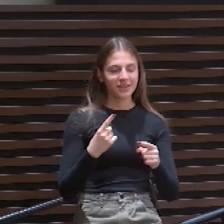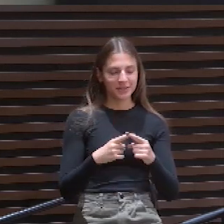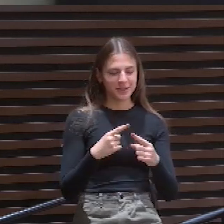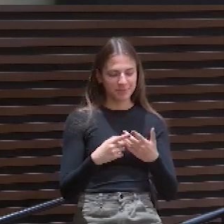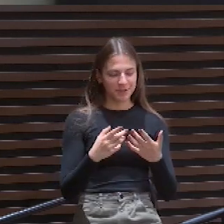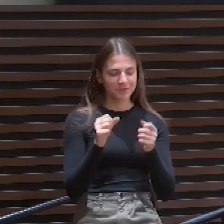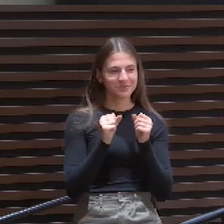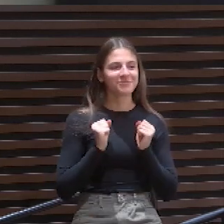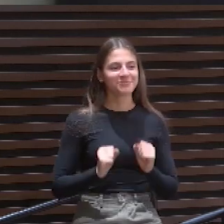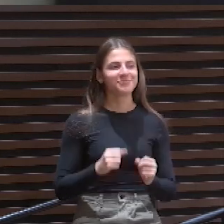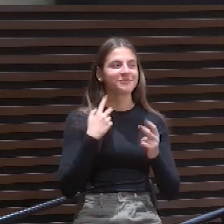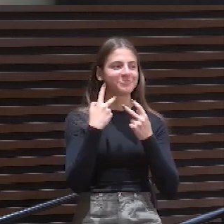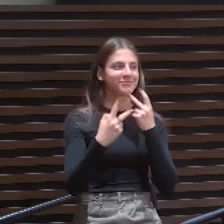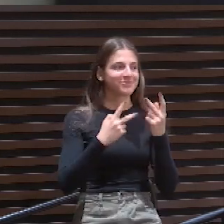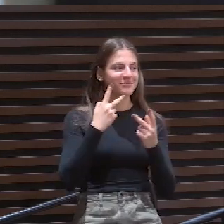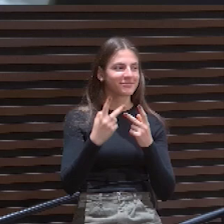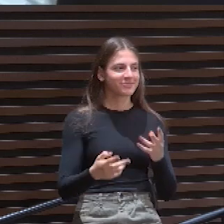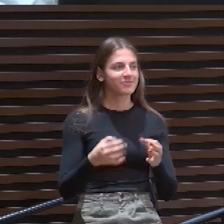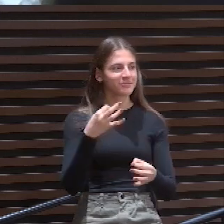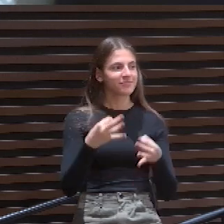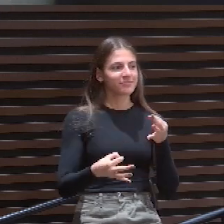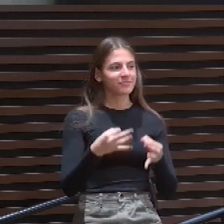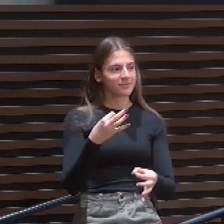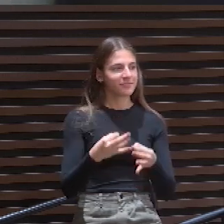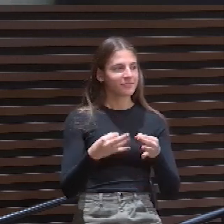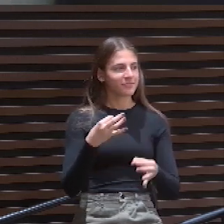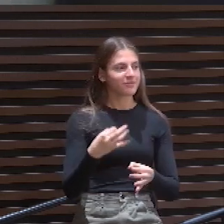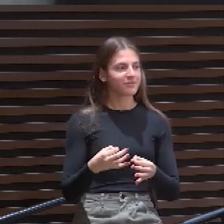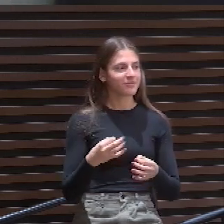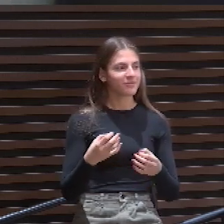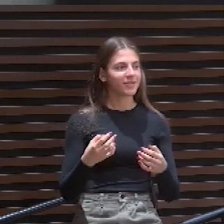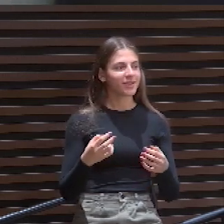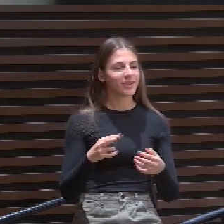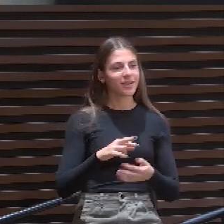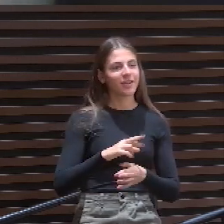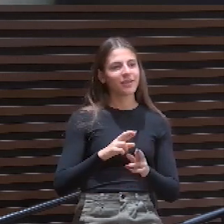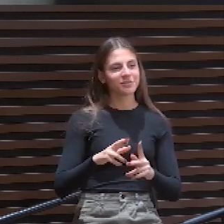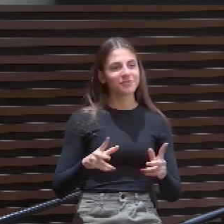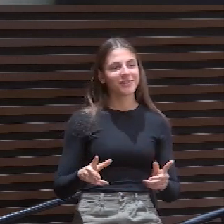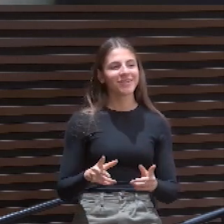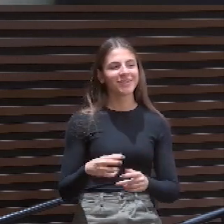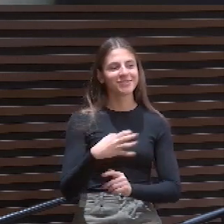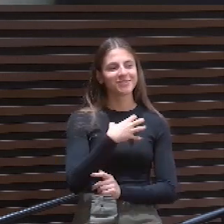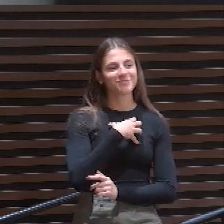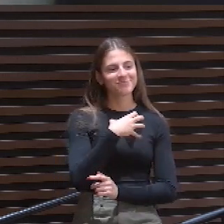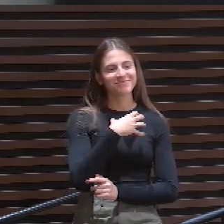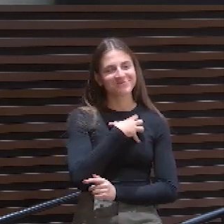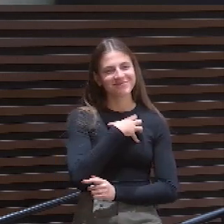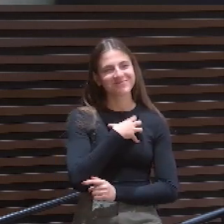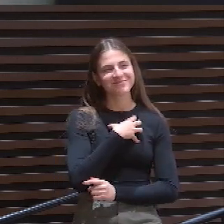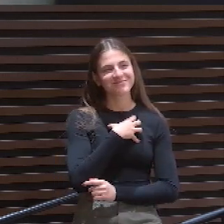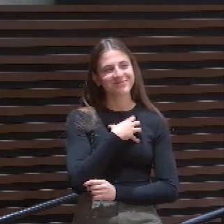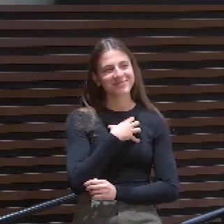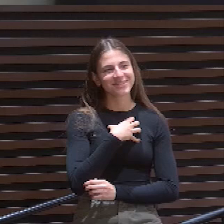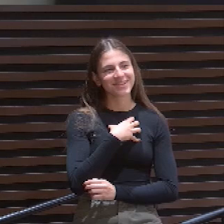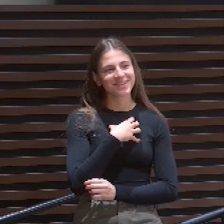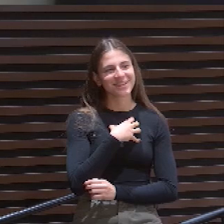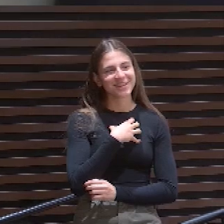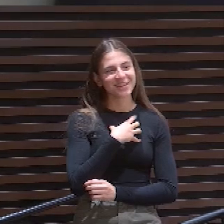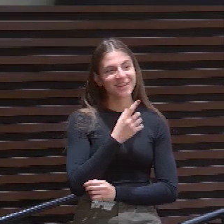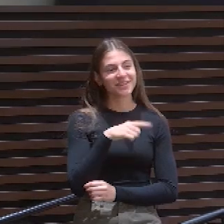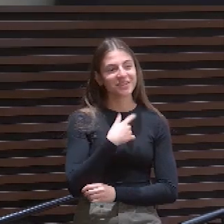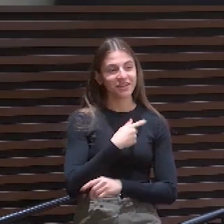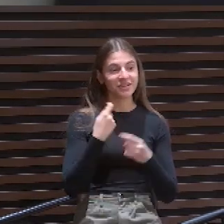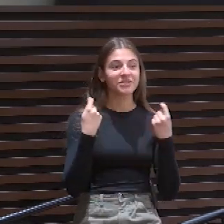que o julgamento em questão é muito diferente de outras situações em que é imprescindível